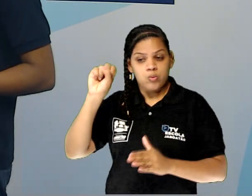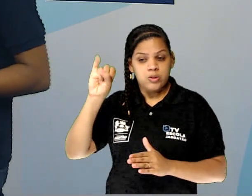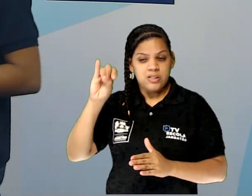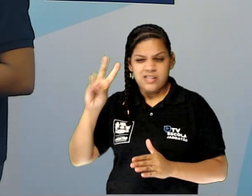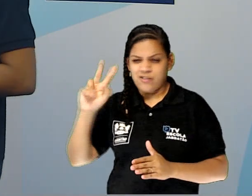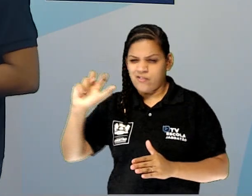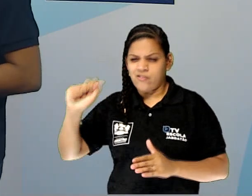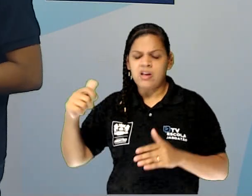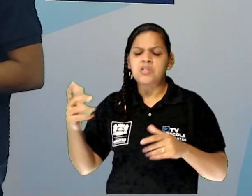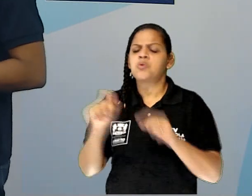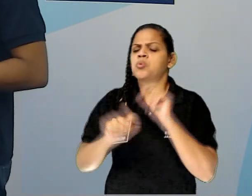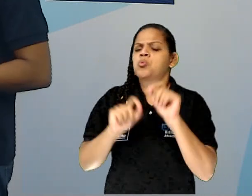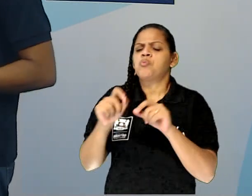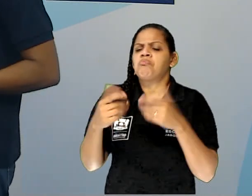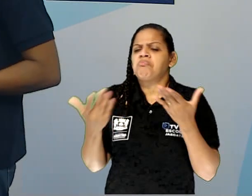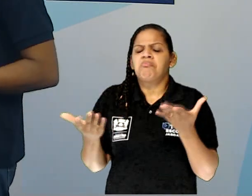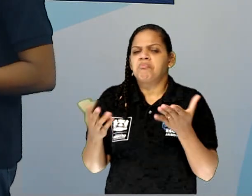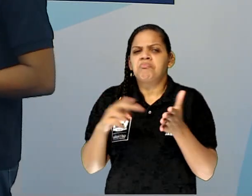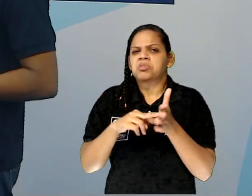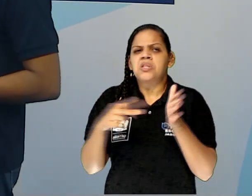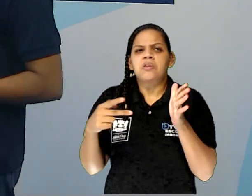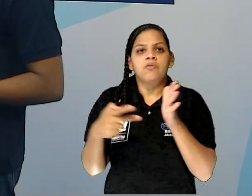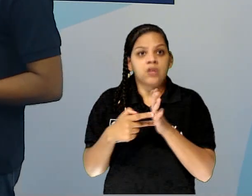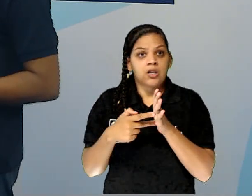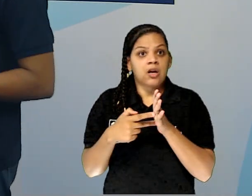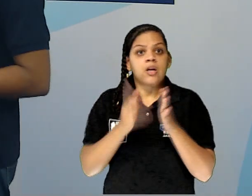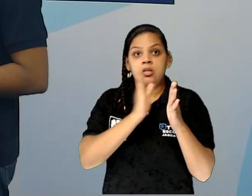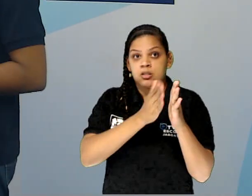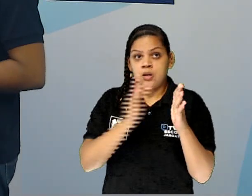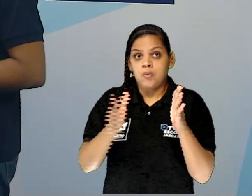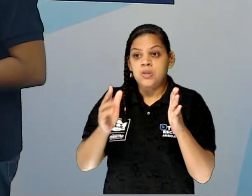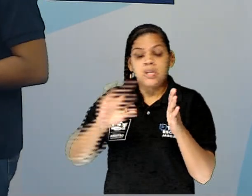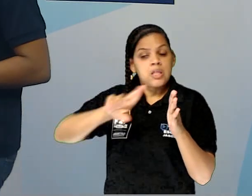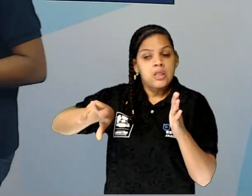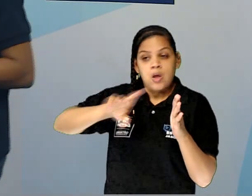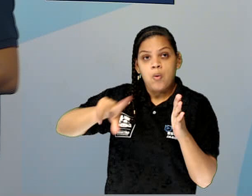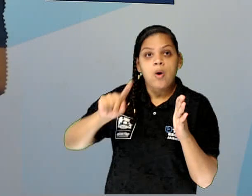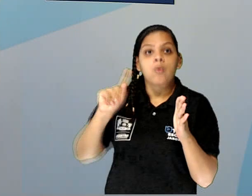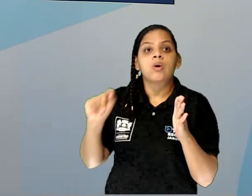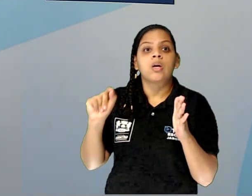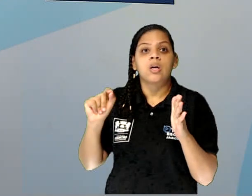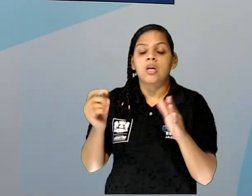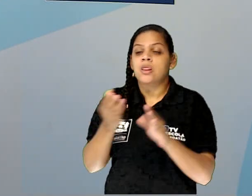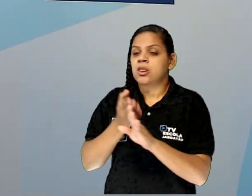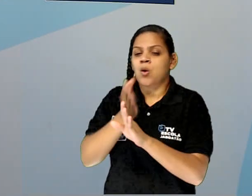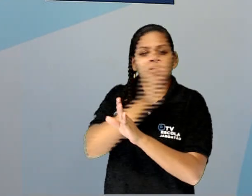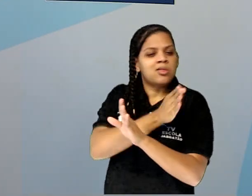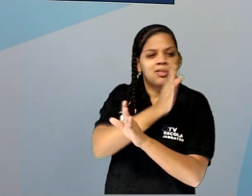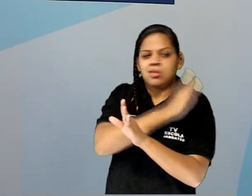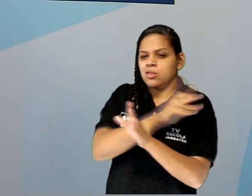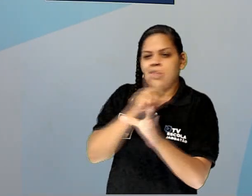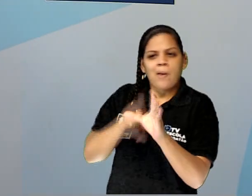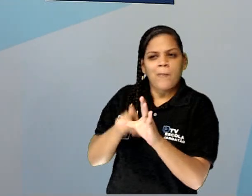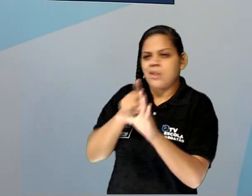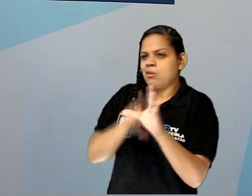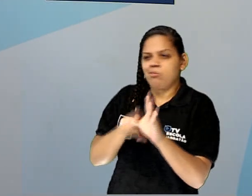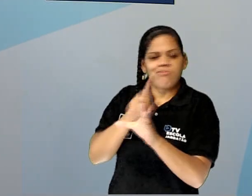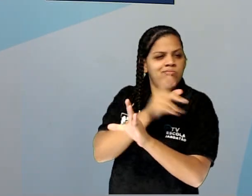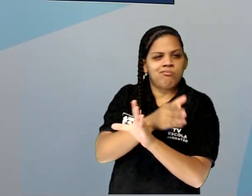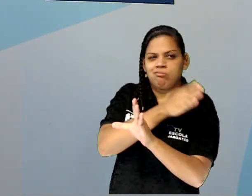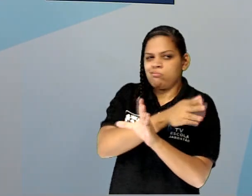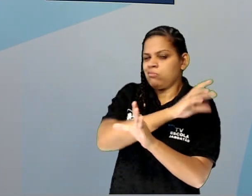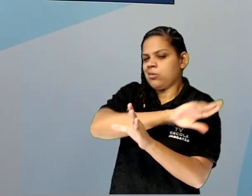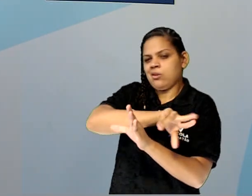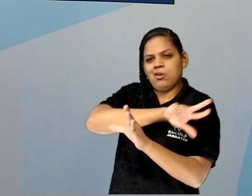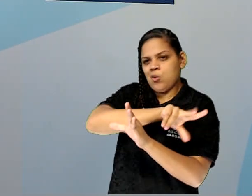não recursiva, gente? As sequências não recursivas são aquelas que não dependem de termos anteriores para